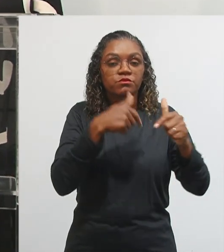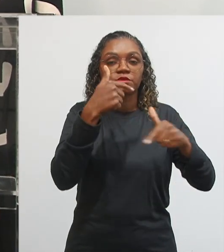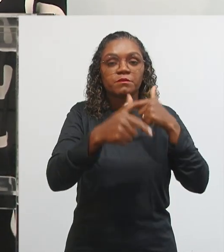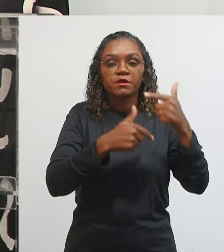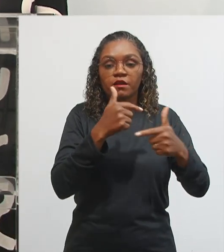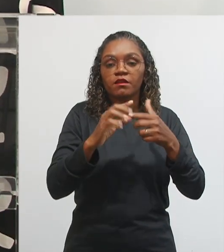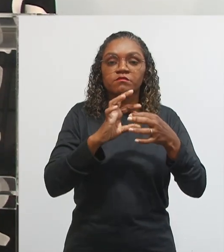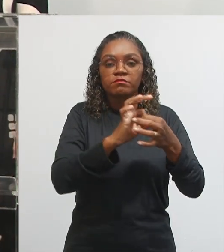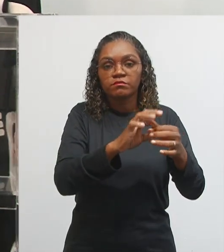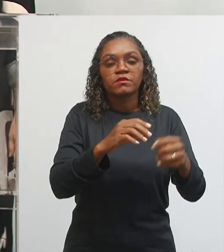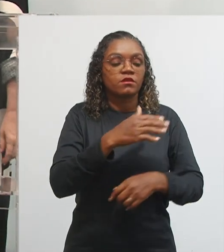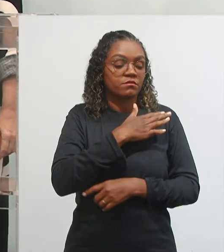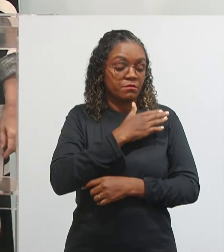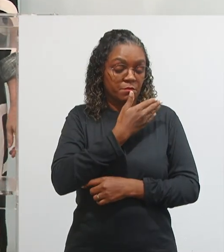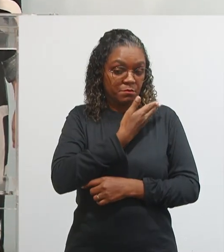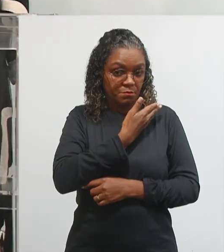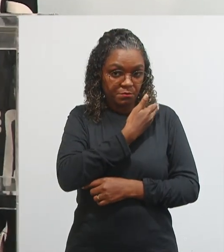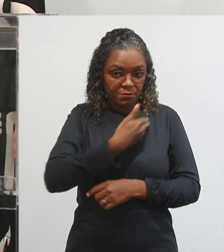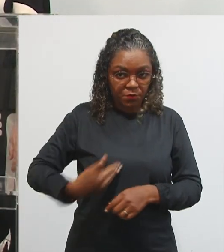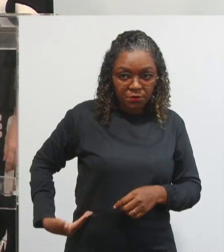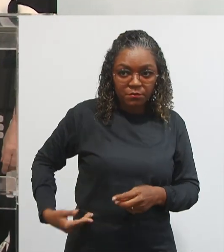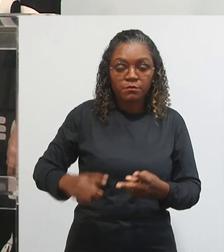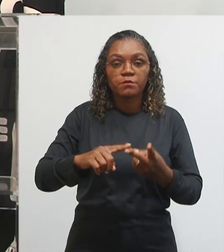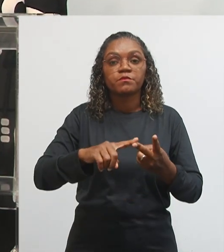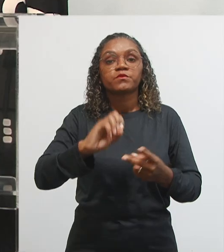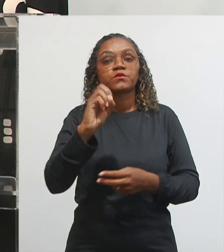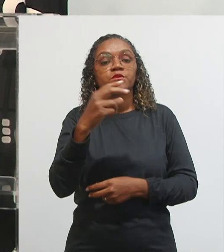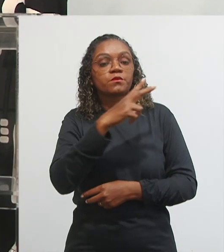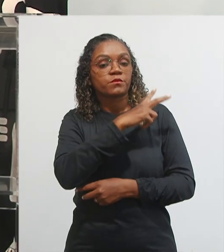no privado quanto no público, inclusive.